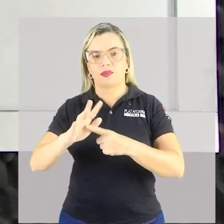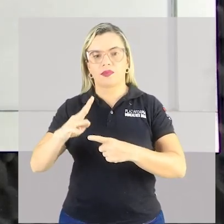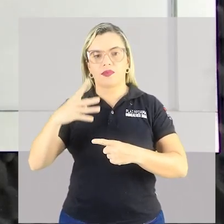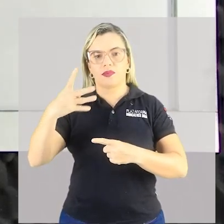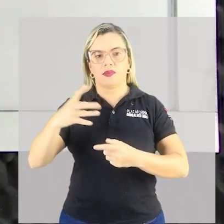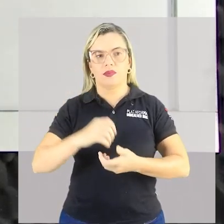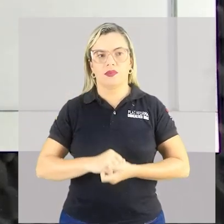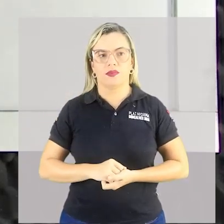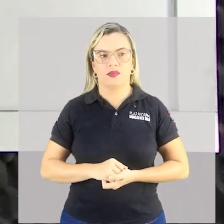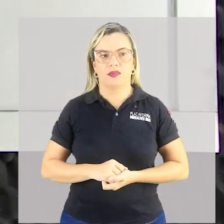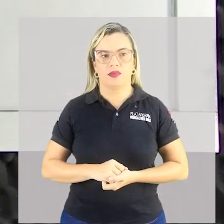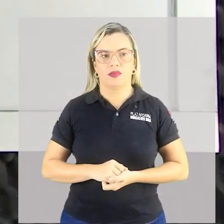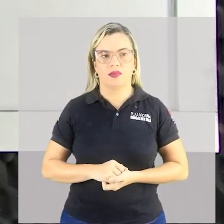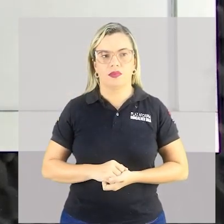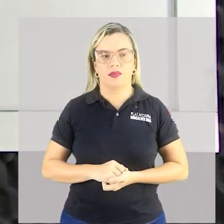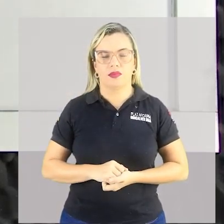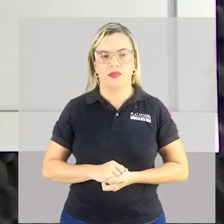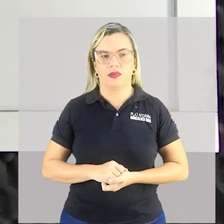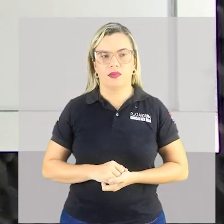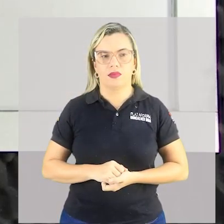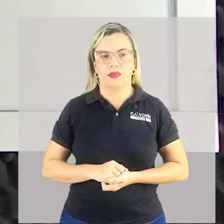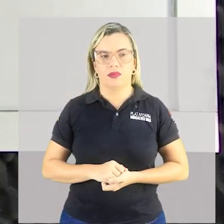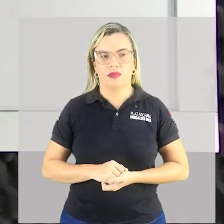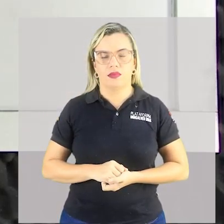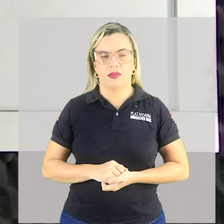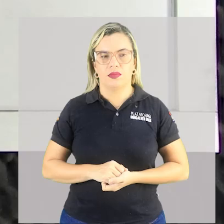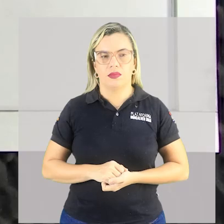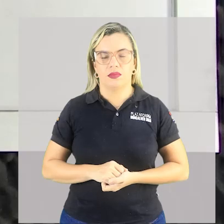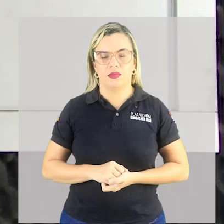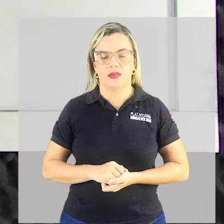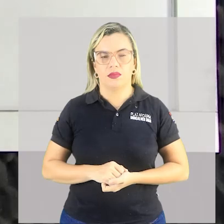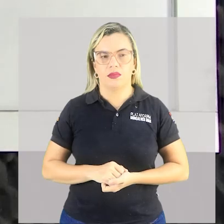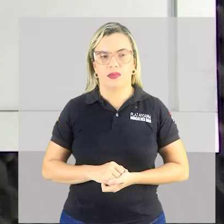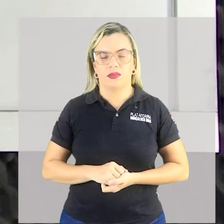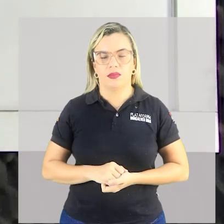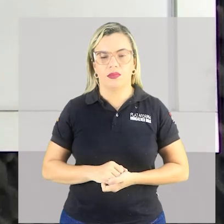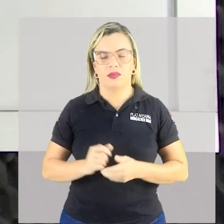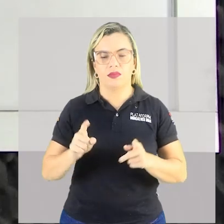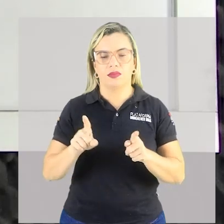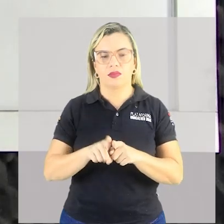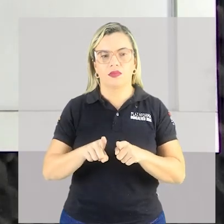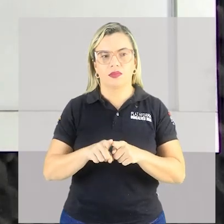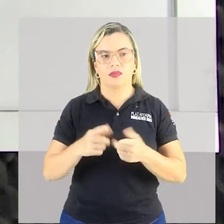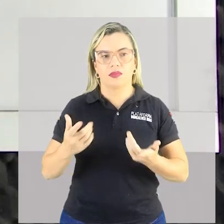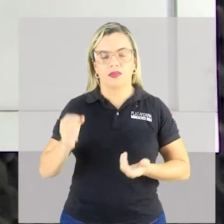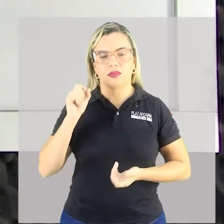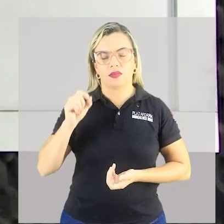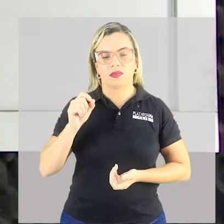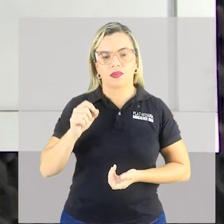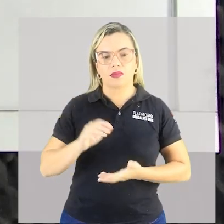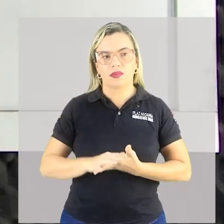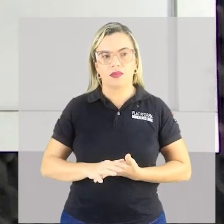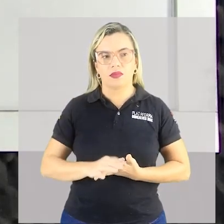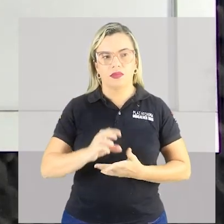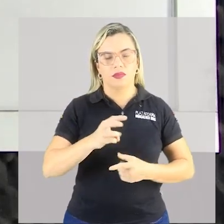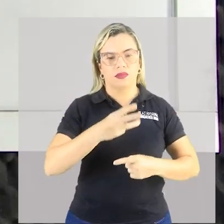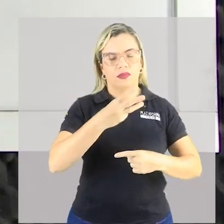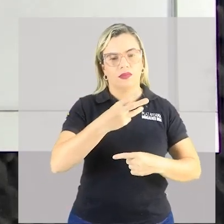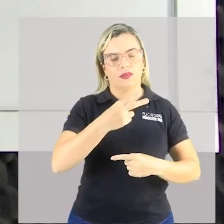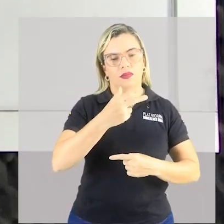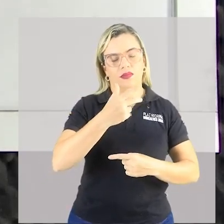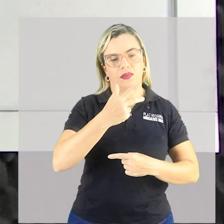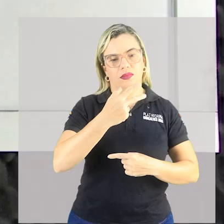simplificar aqui por 4 e vou simplificar aqui também o quê? Por 4, tá? Quanto é 32 por